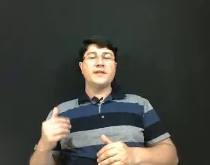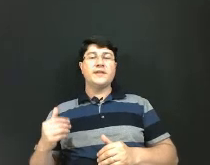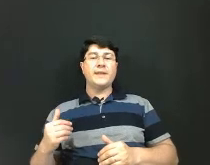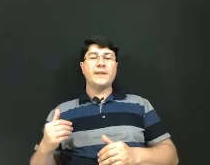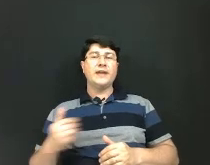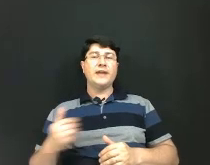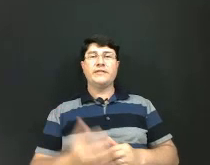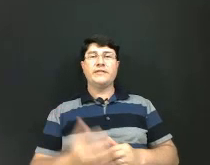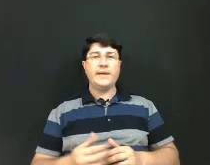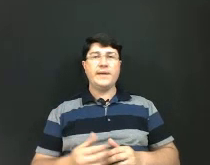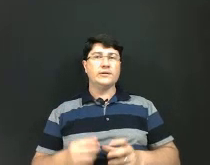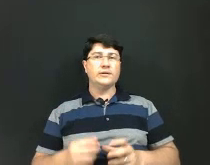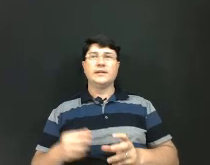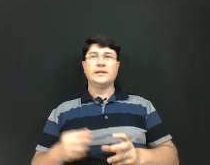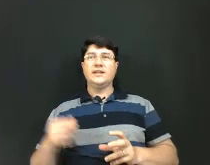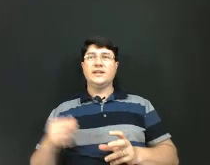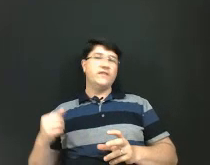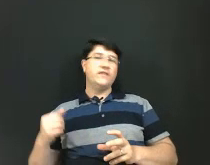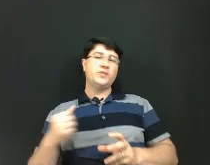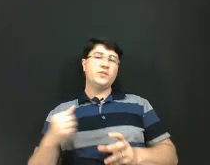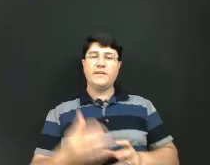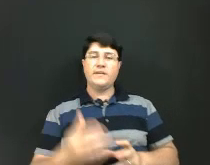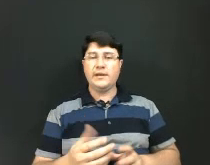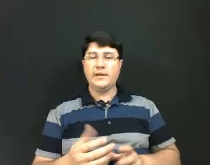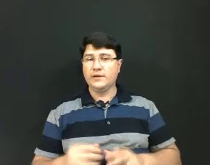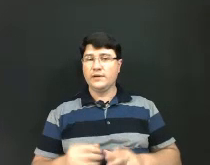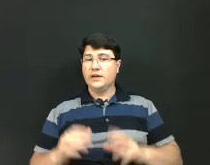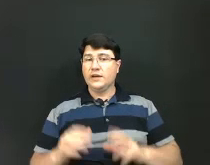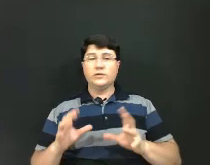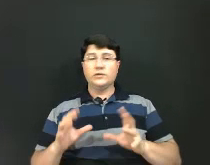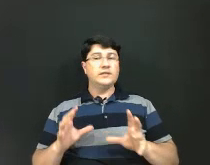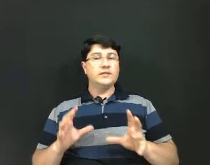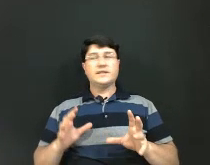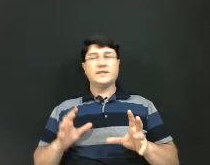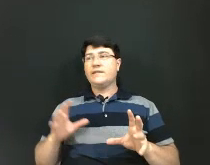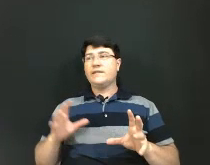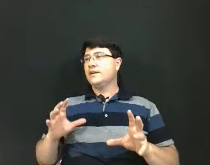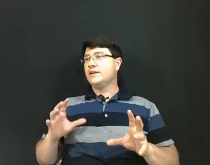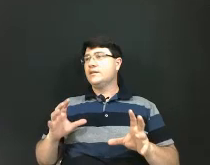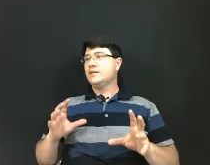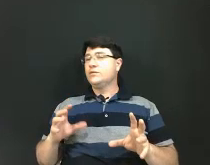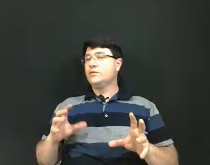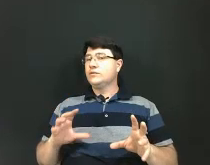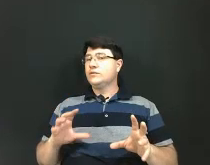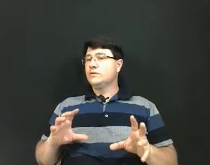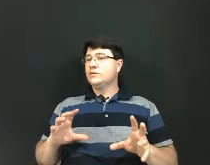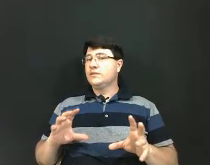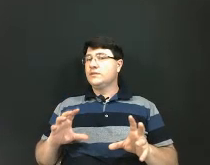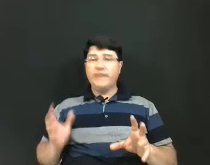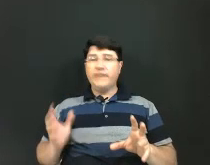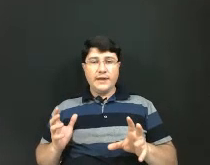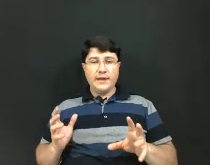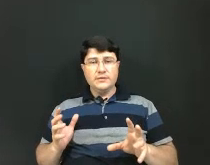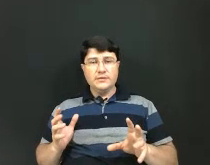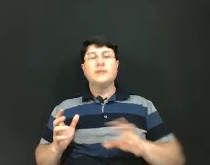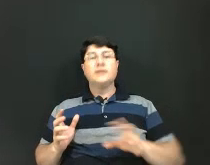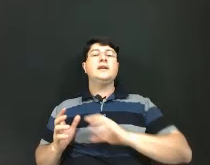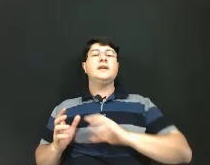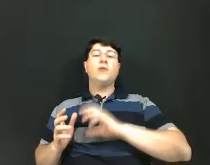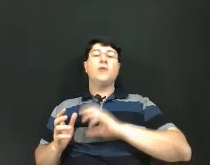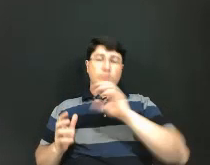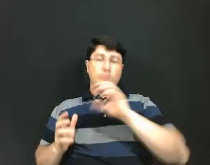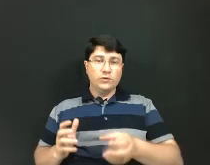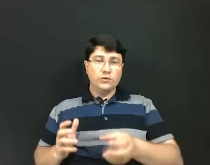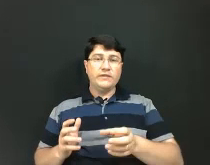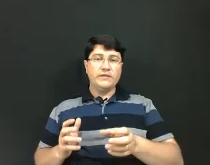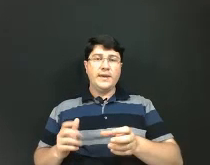dizendo que está mudando de amarelo para vermelho, nem de verde para vermelho. Eu estou dizendo que estava não vermelho